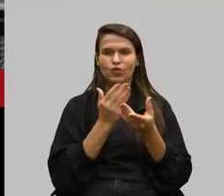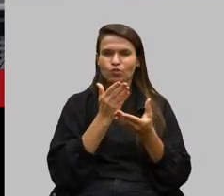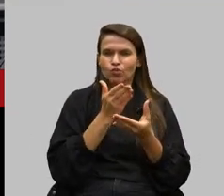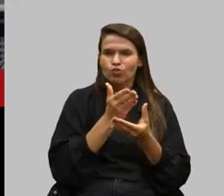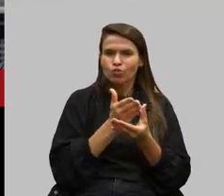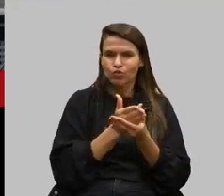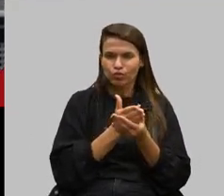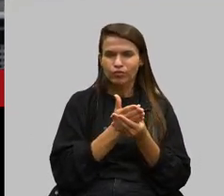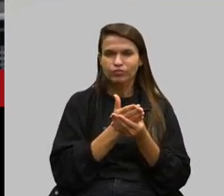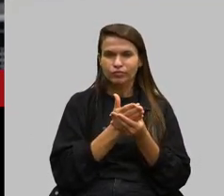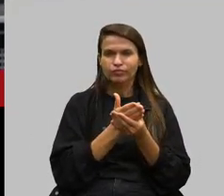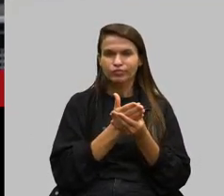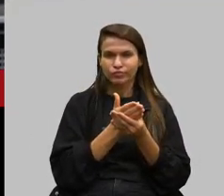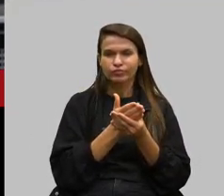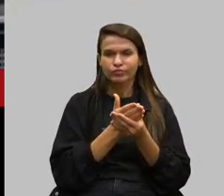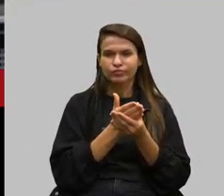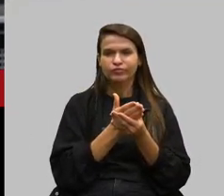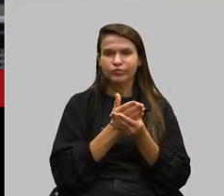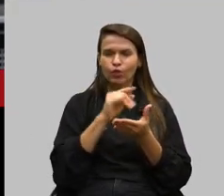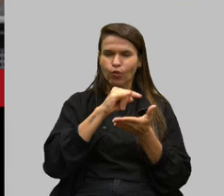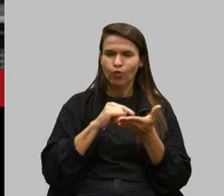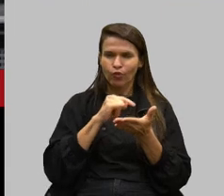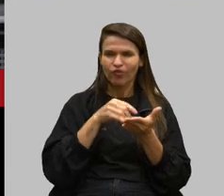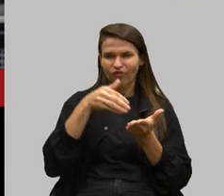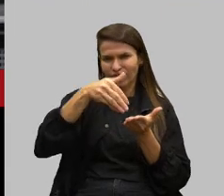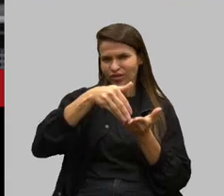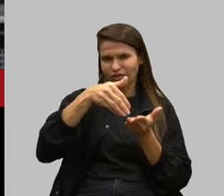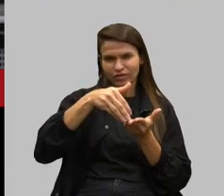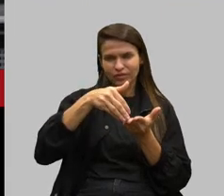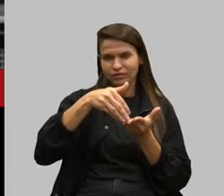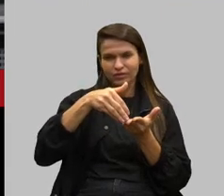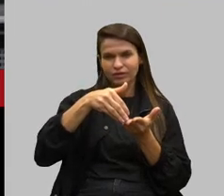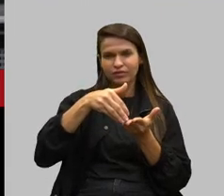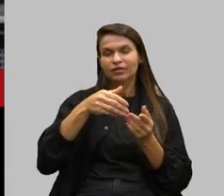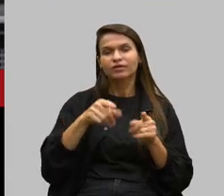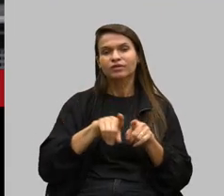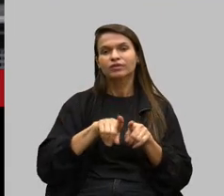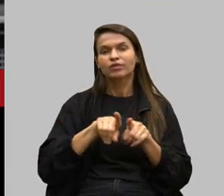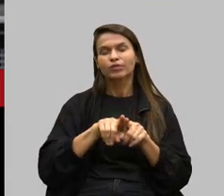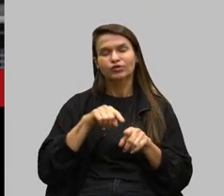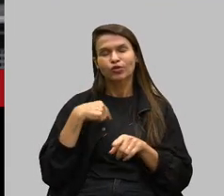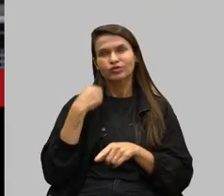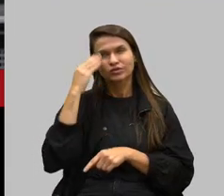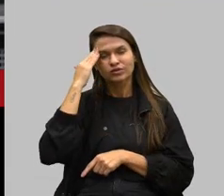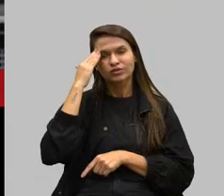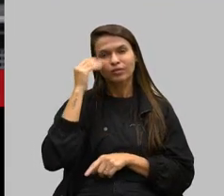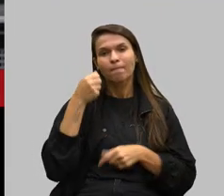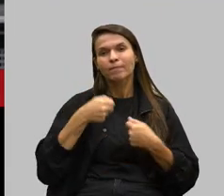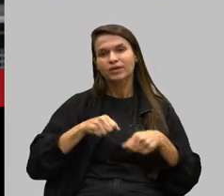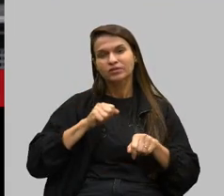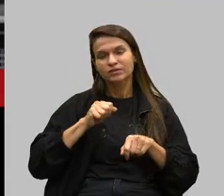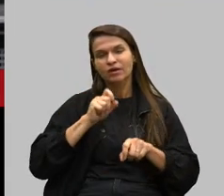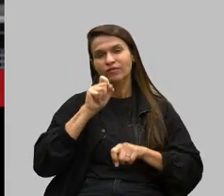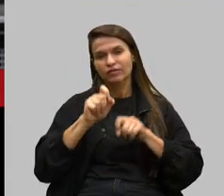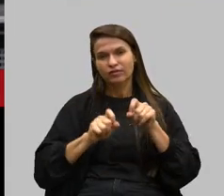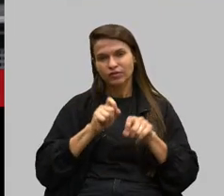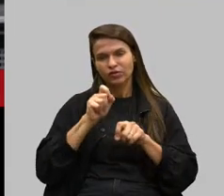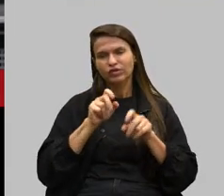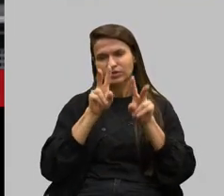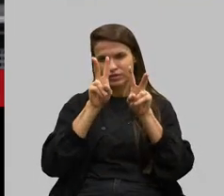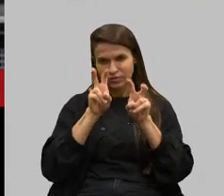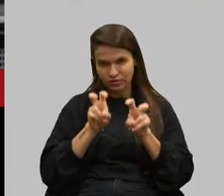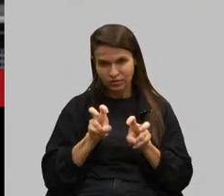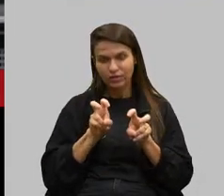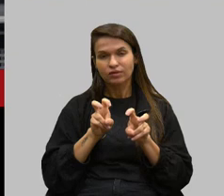eram só as pastas Fin líticas e não as pastas meio e no nosso entendimento era necessário que esse assunto